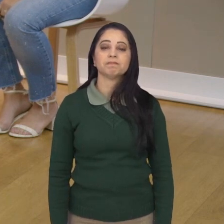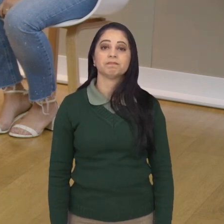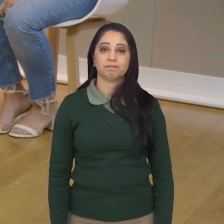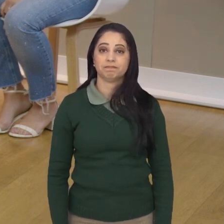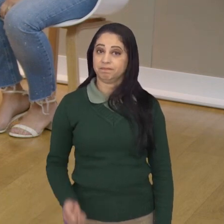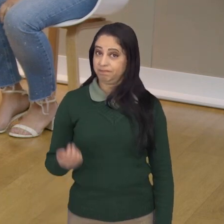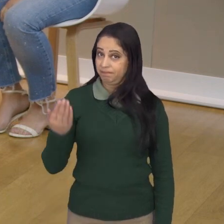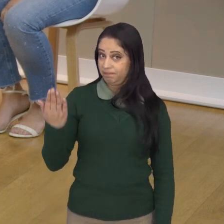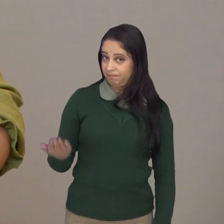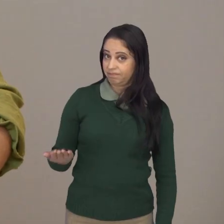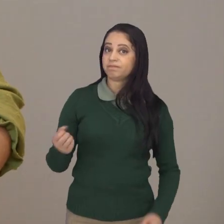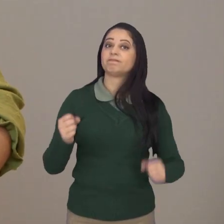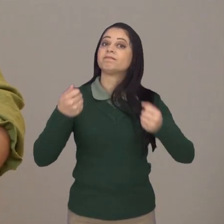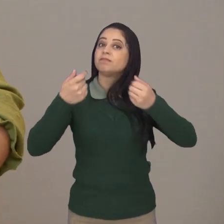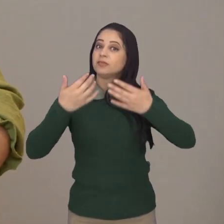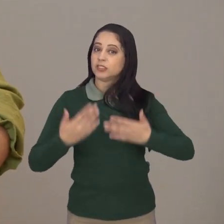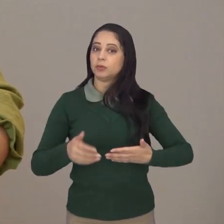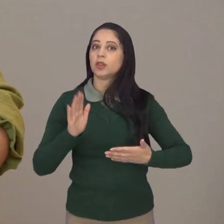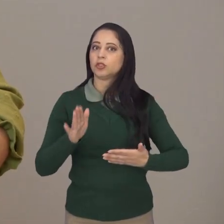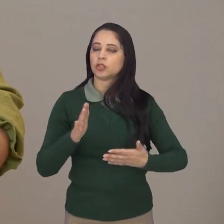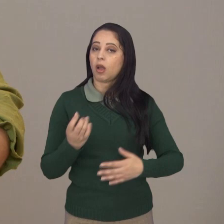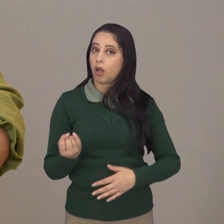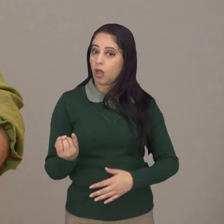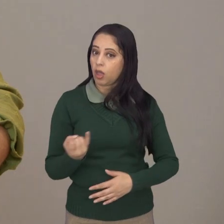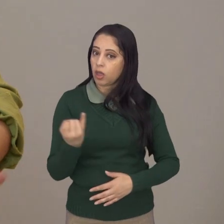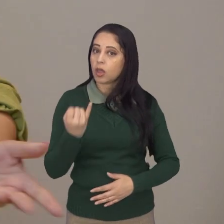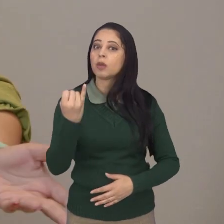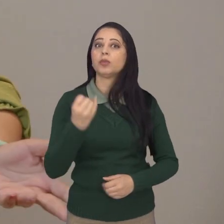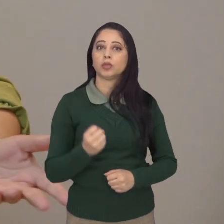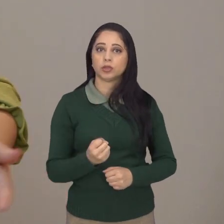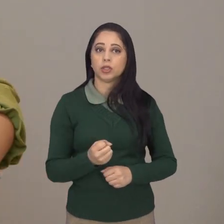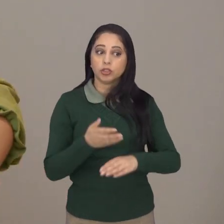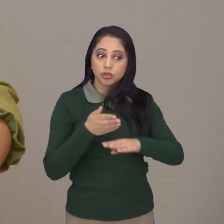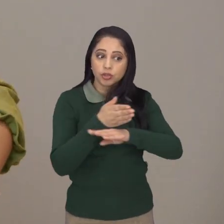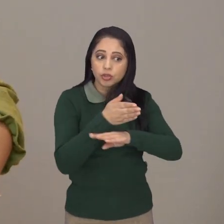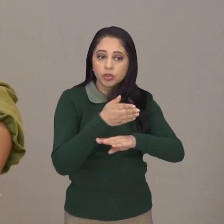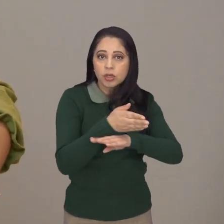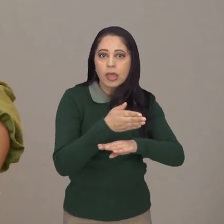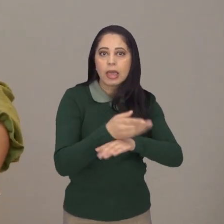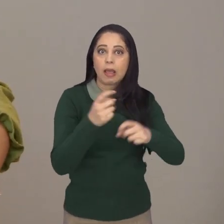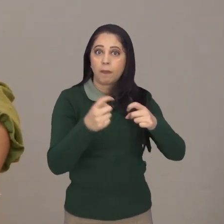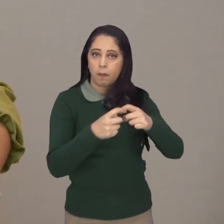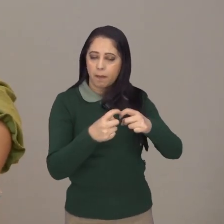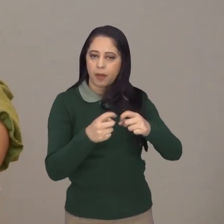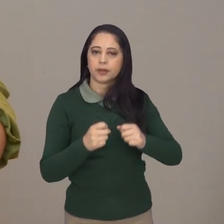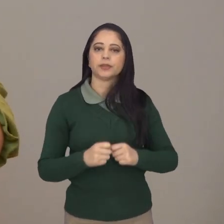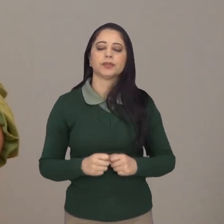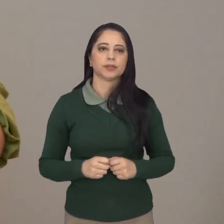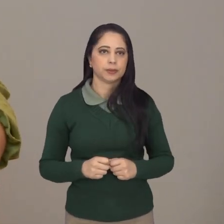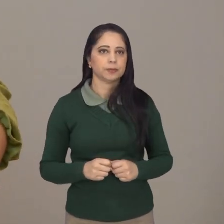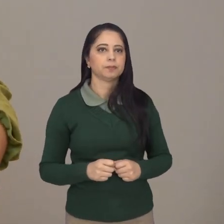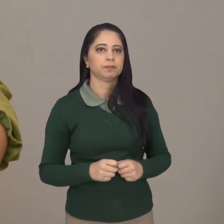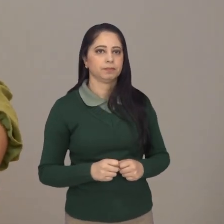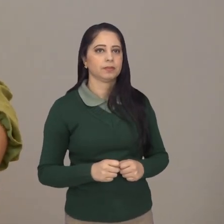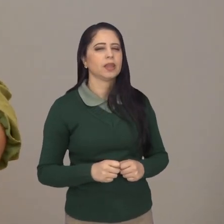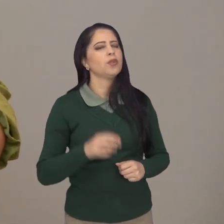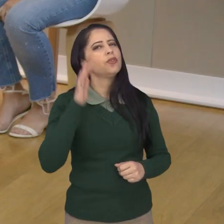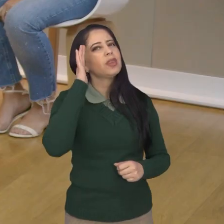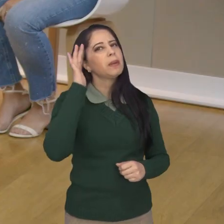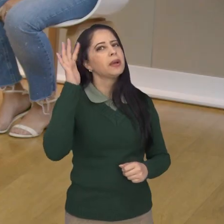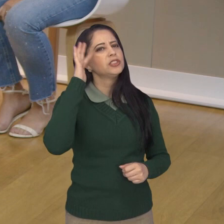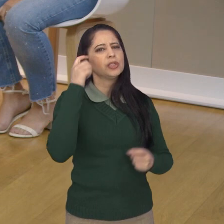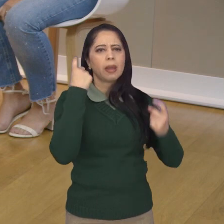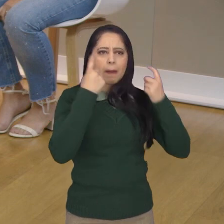Como a Luana falou na reportagem, é muito importante procurar a ajuda de um especialista. Doutora Tatiana, eu imagino